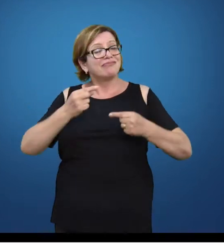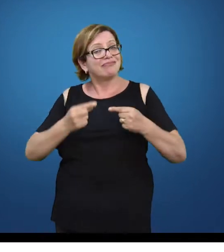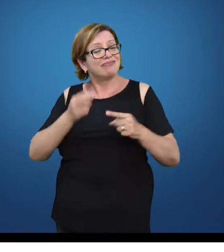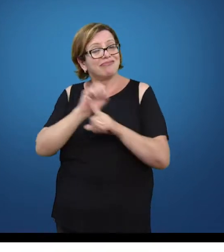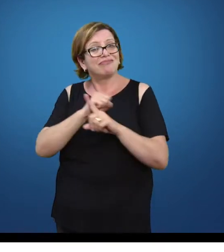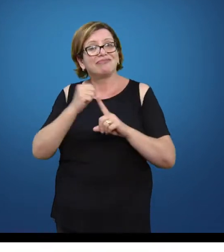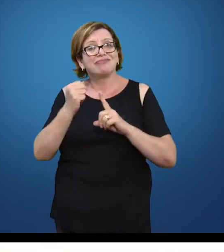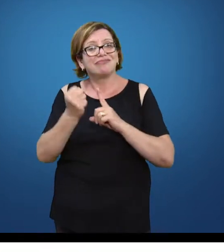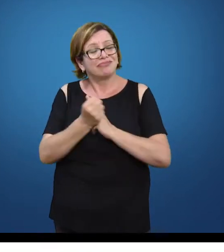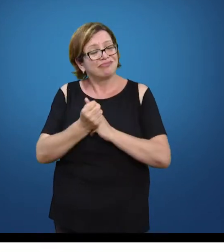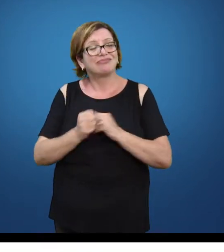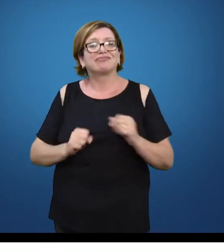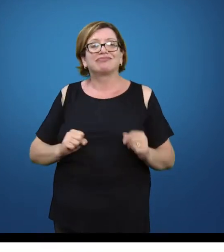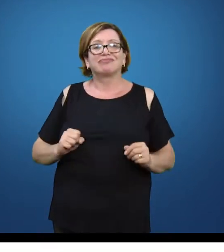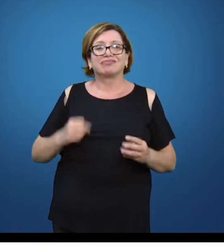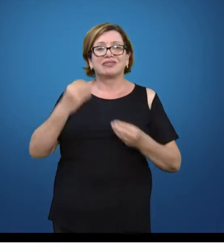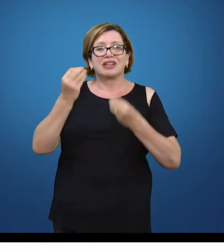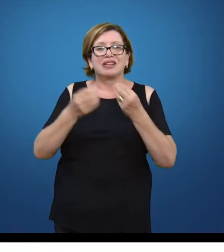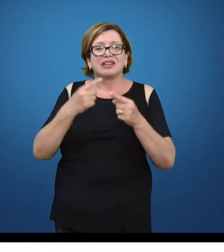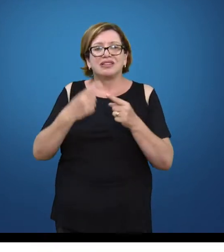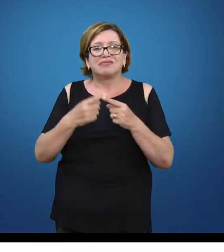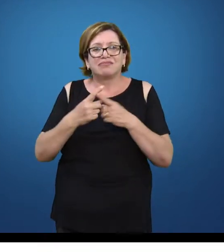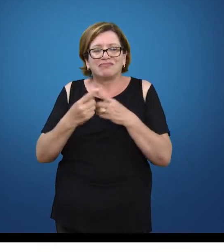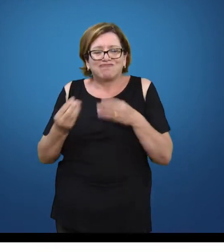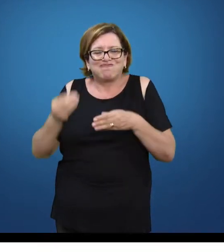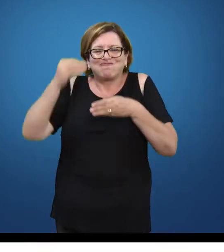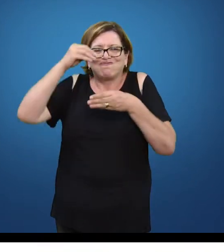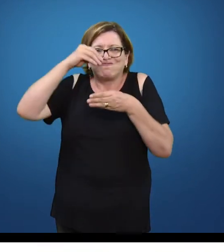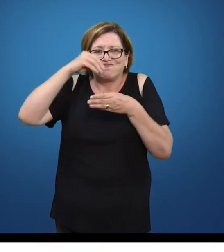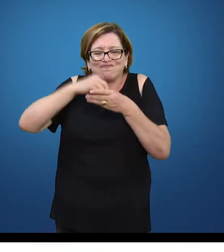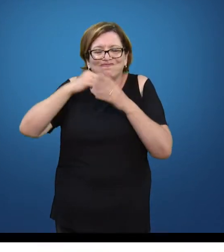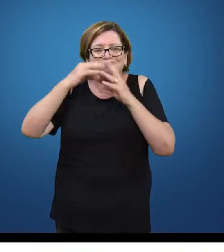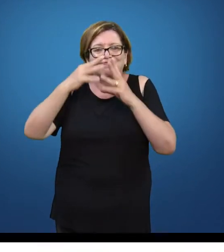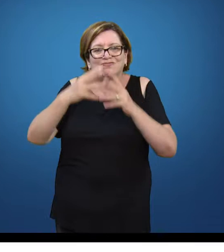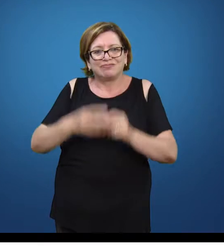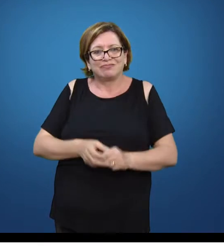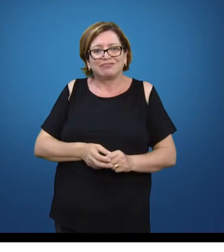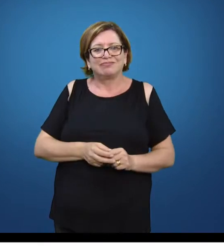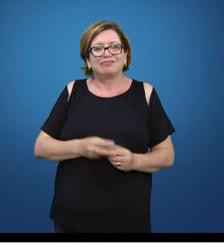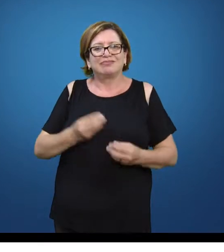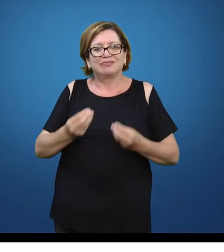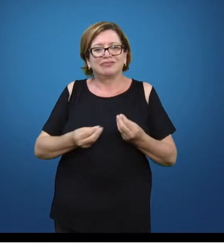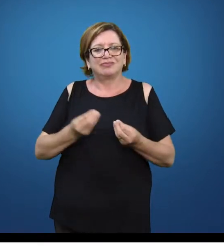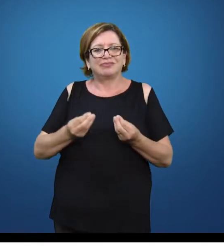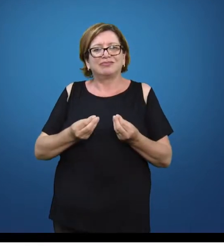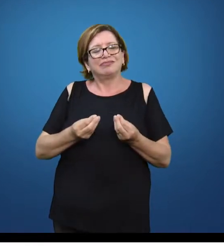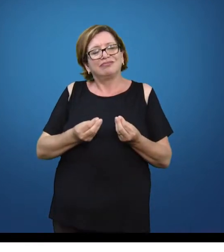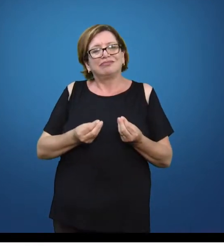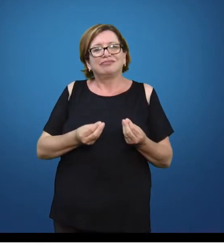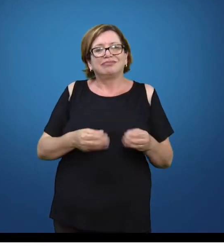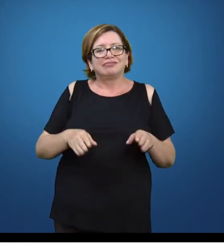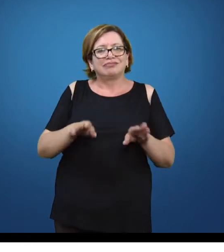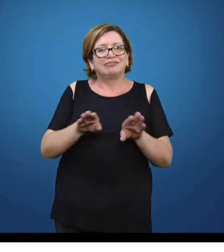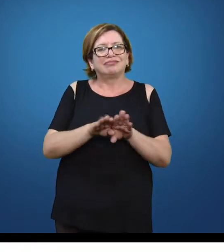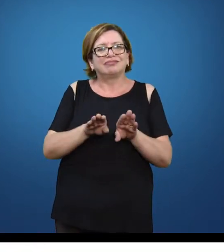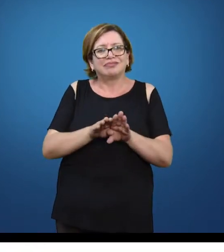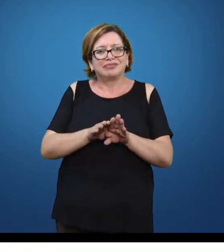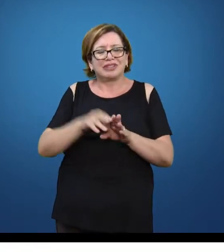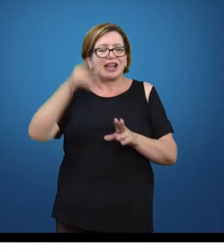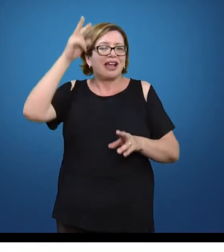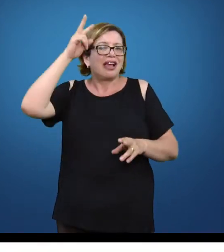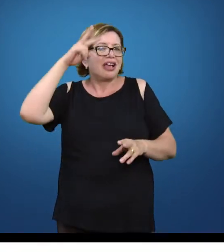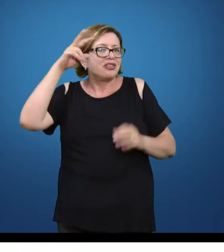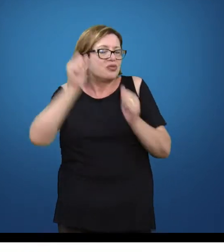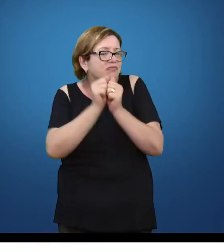elas estão ali imbuídas nesse todo, nesse aspectos envolvendo a